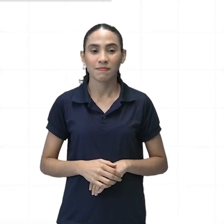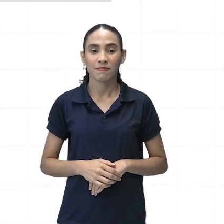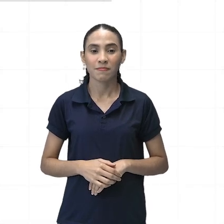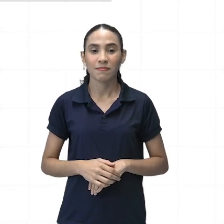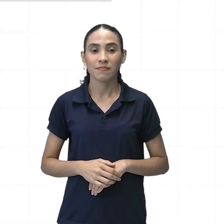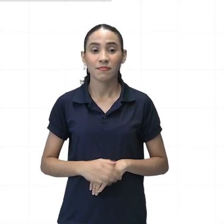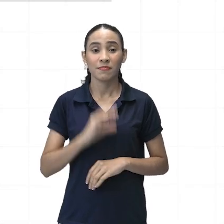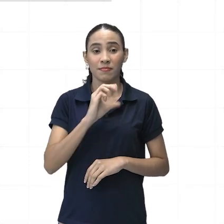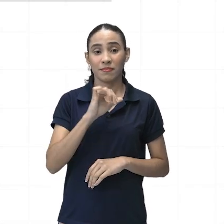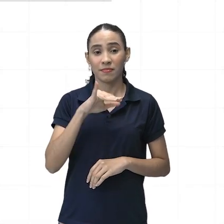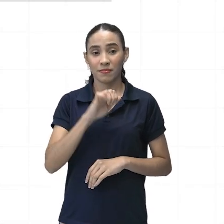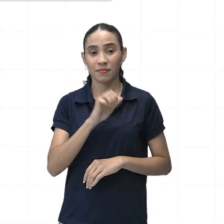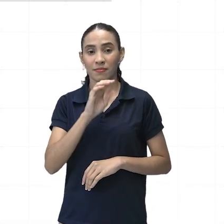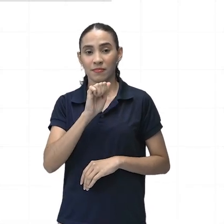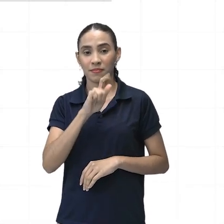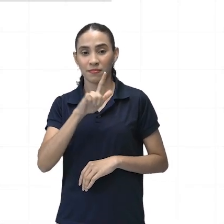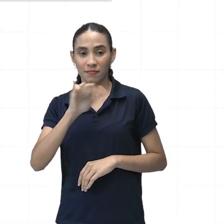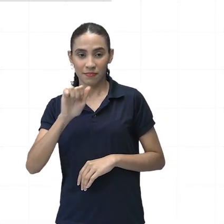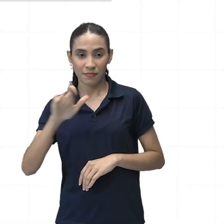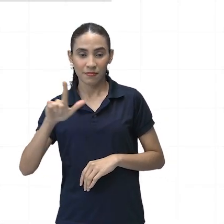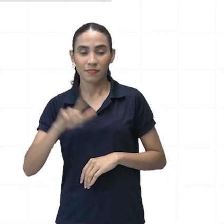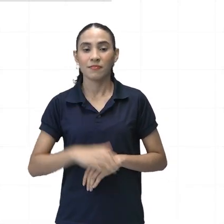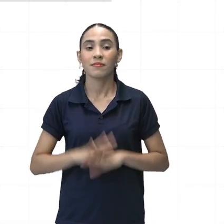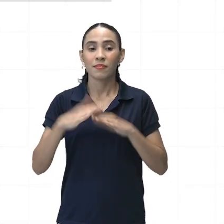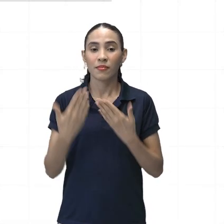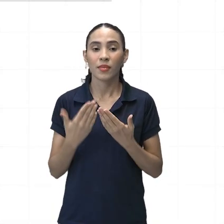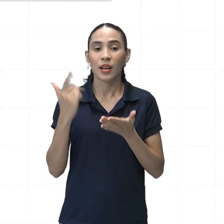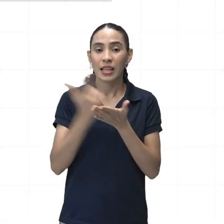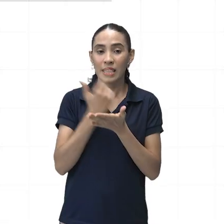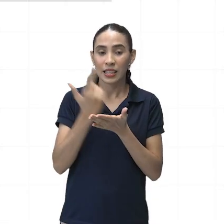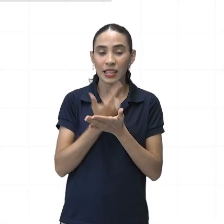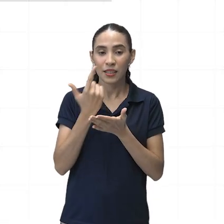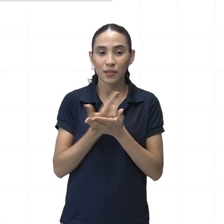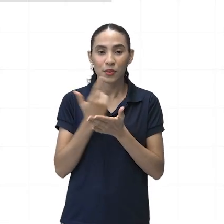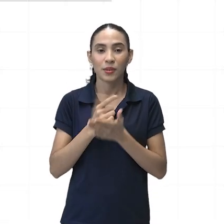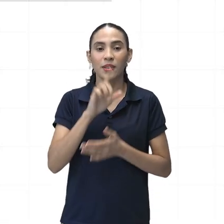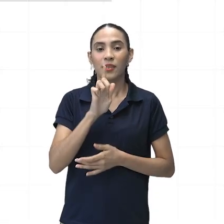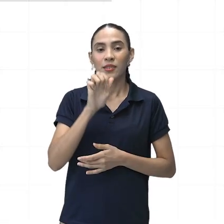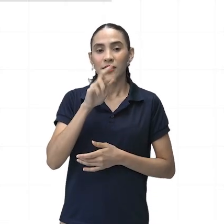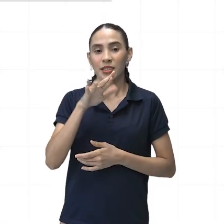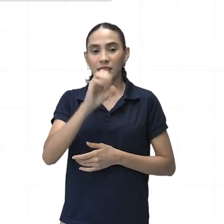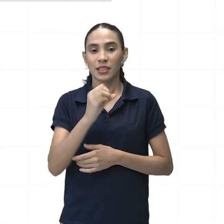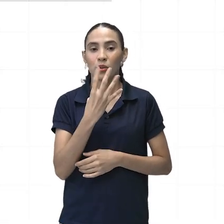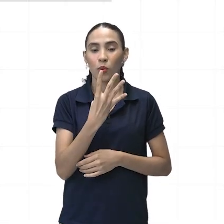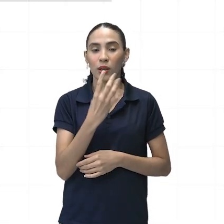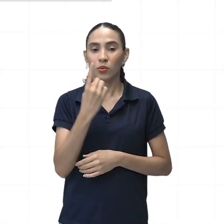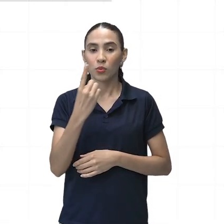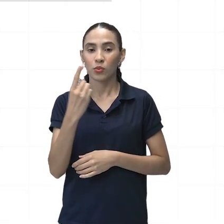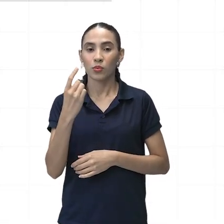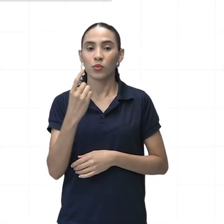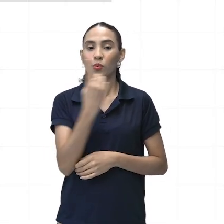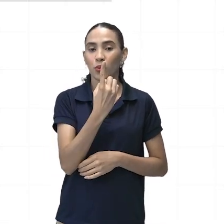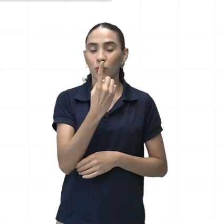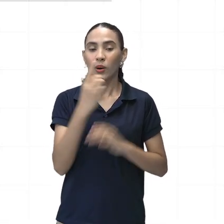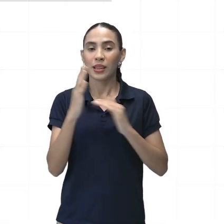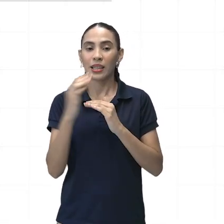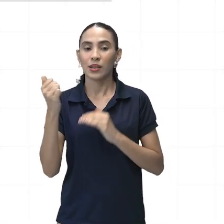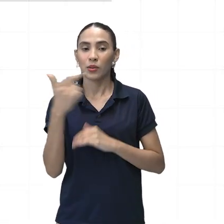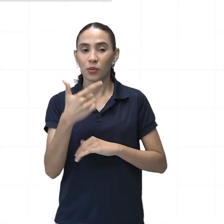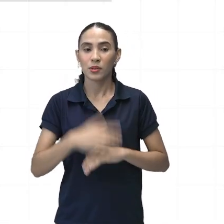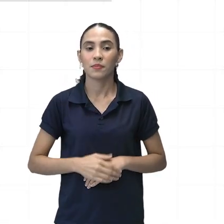Caim e Abel, a sacralidade da vida. Livro do Gênesis, capítulo 4, versículos de 1 a